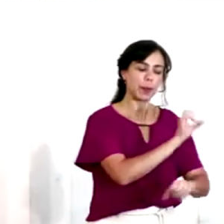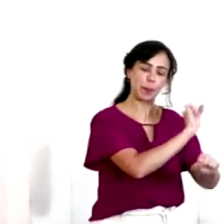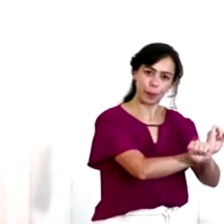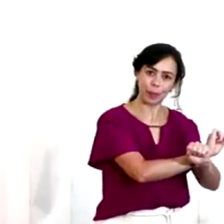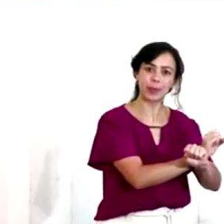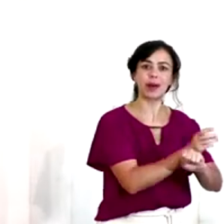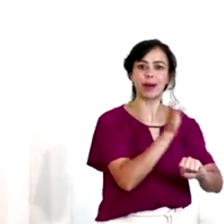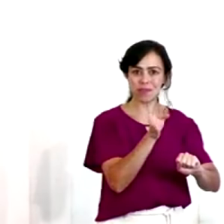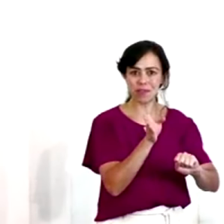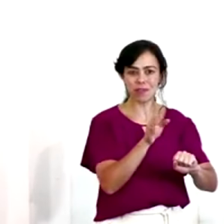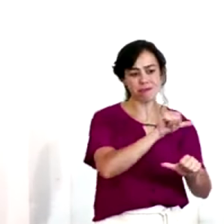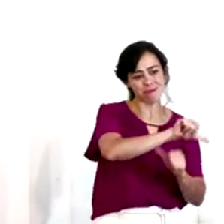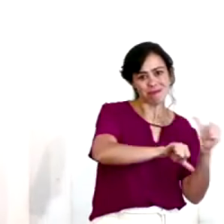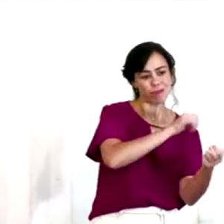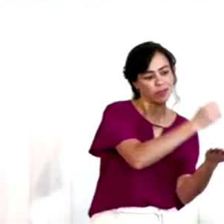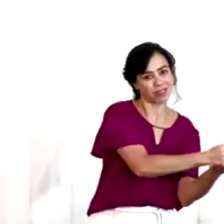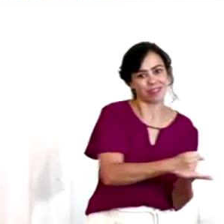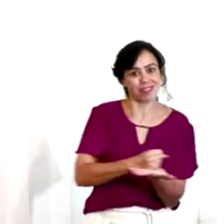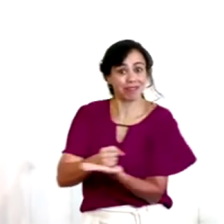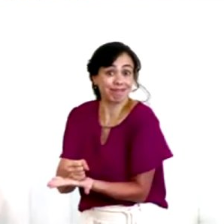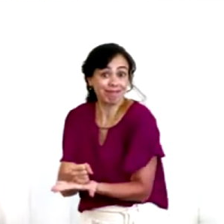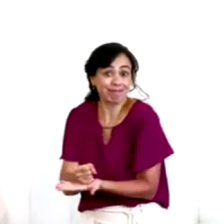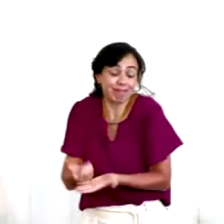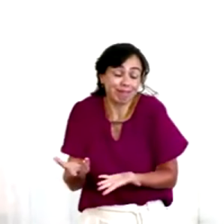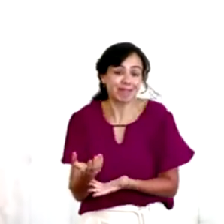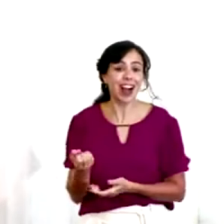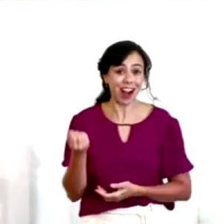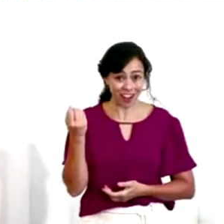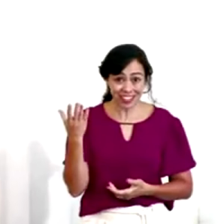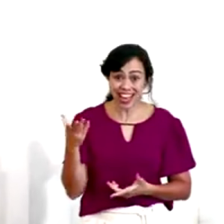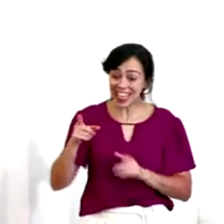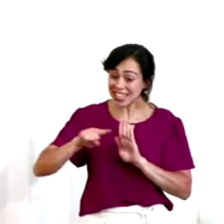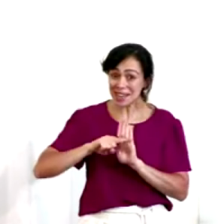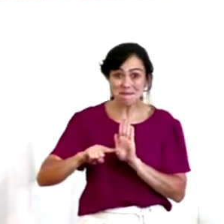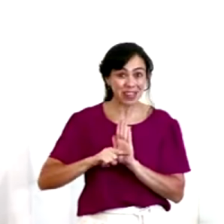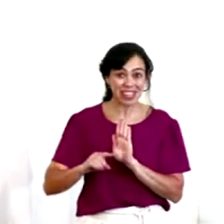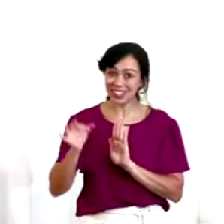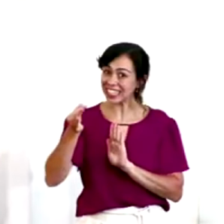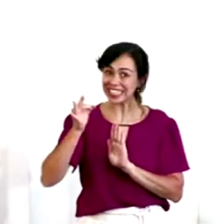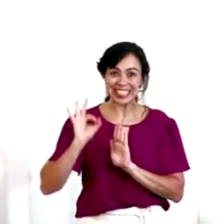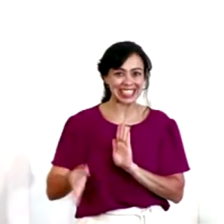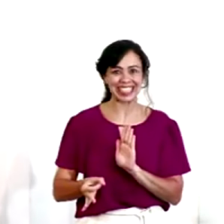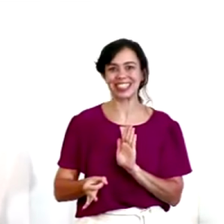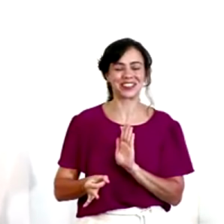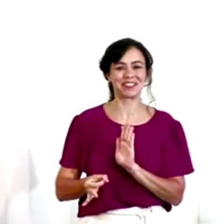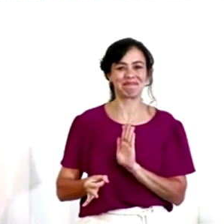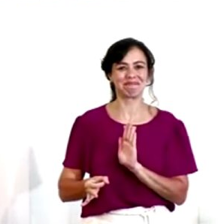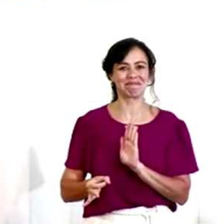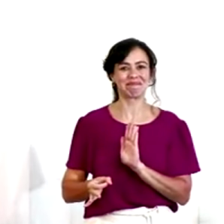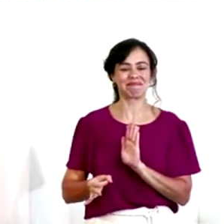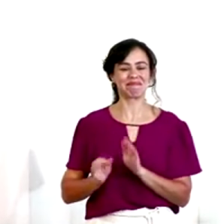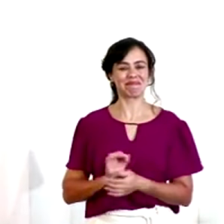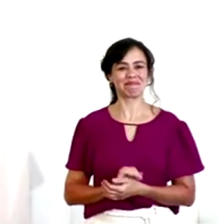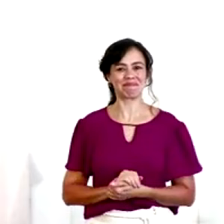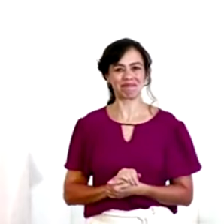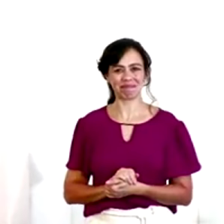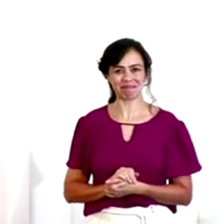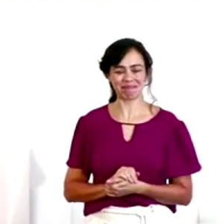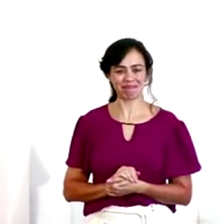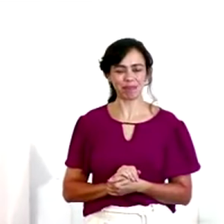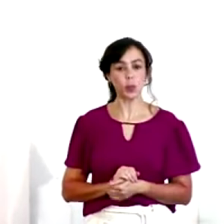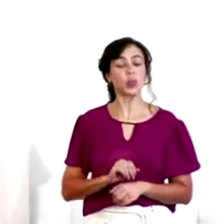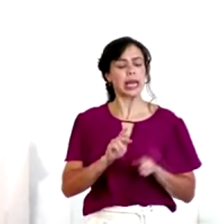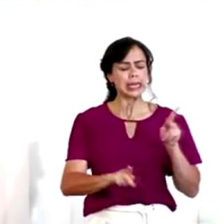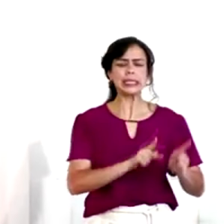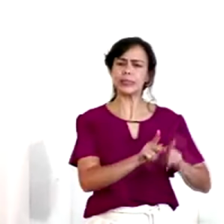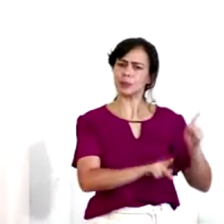grande testemunho que foi visto e ouvido naquela época. Porque aquele